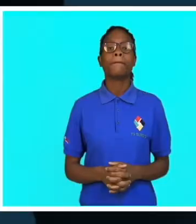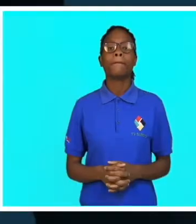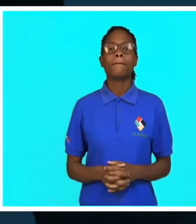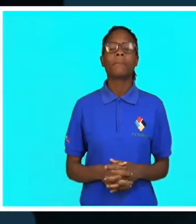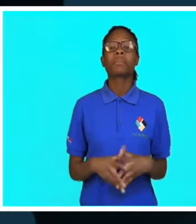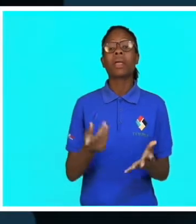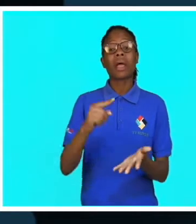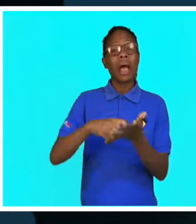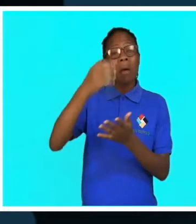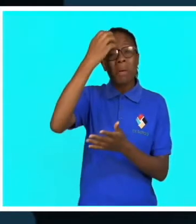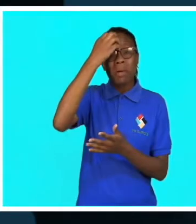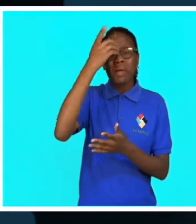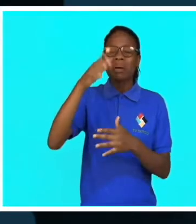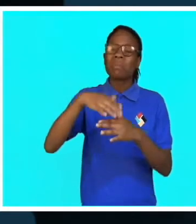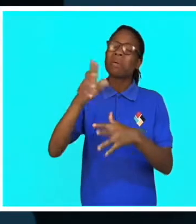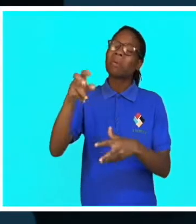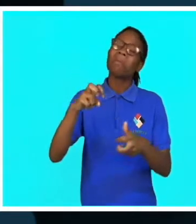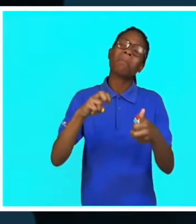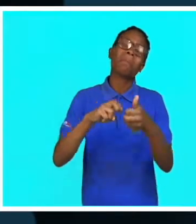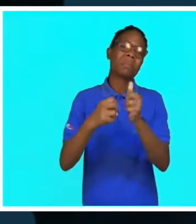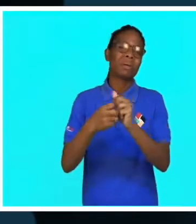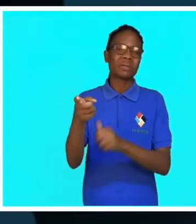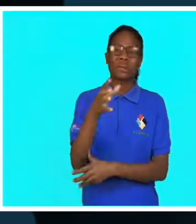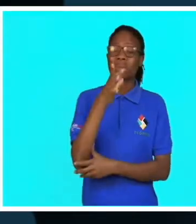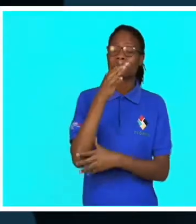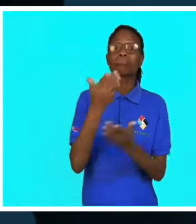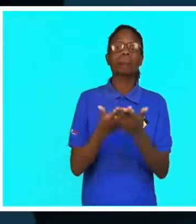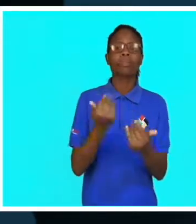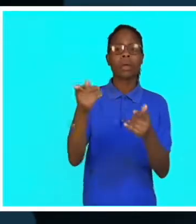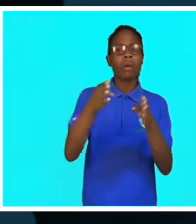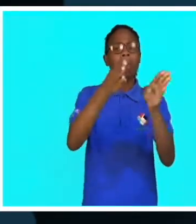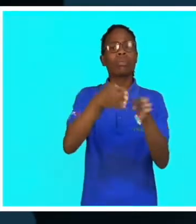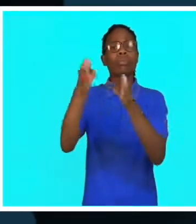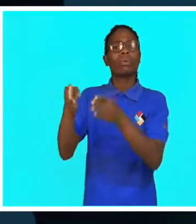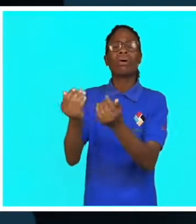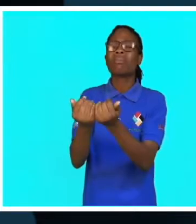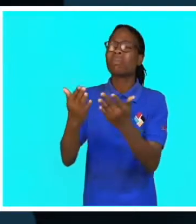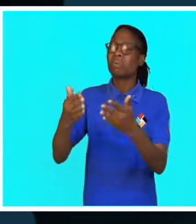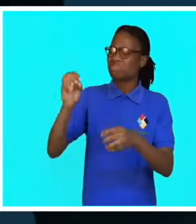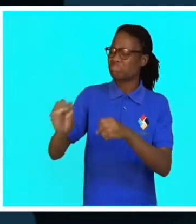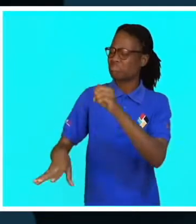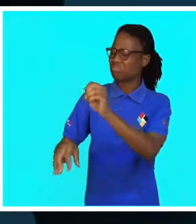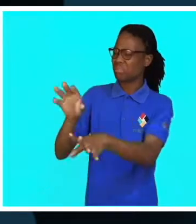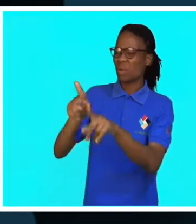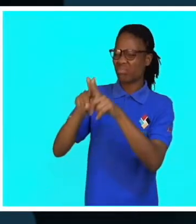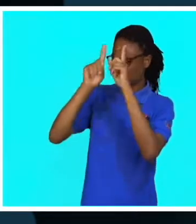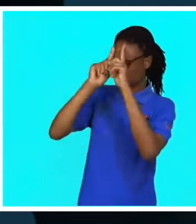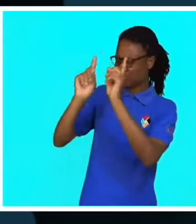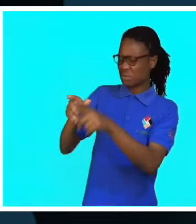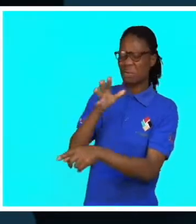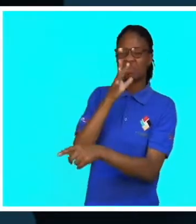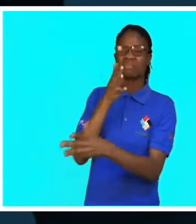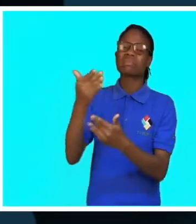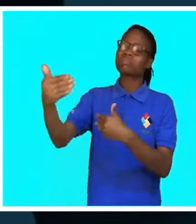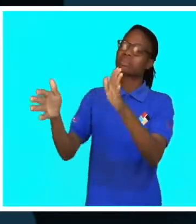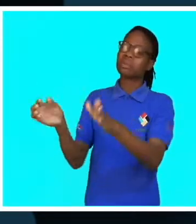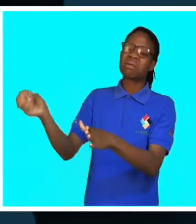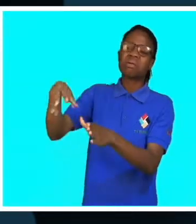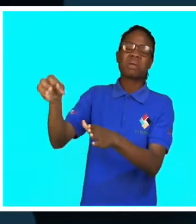O lixo na cidade de Maputo continua a ser um problema. Em várias artérias da cidade é comum encontrar resíduos